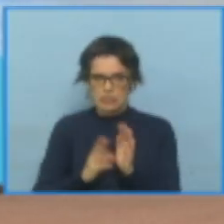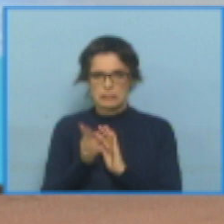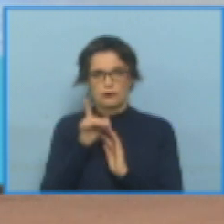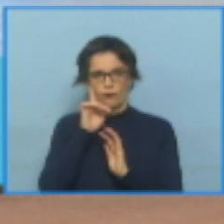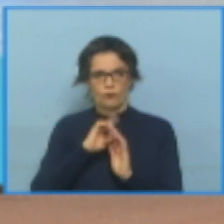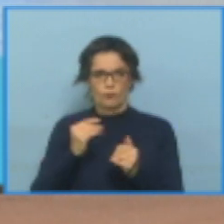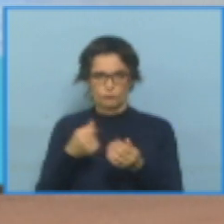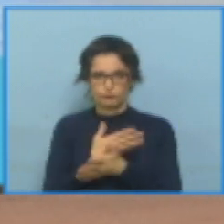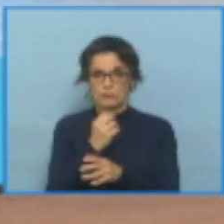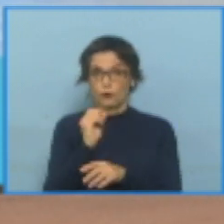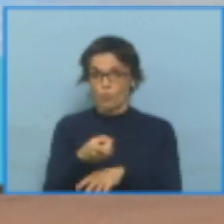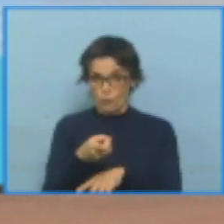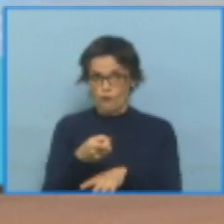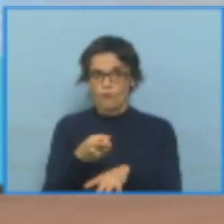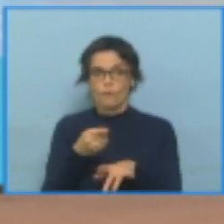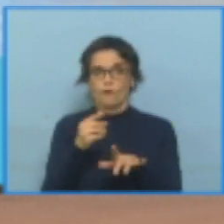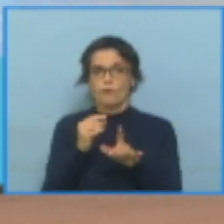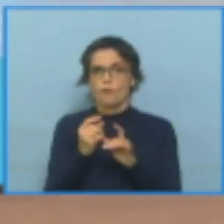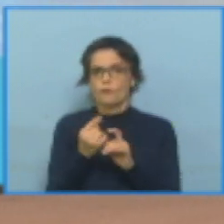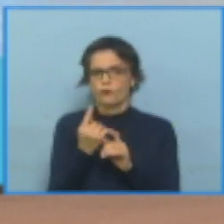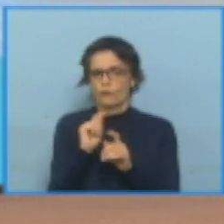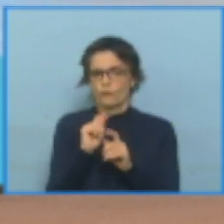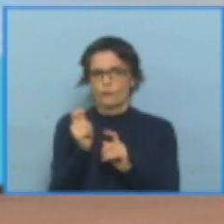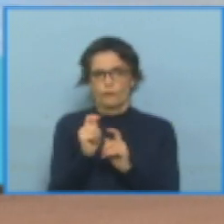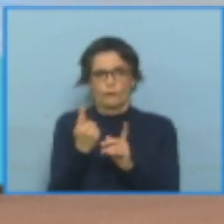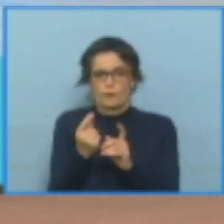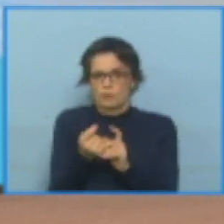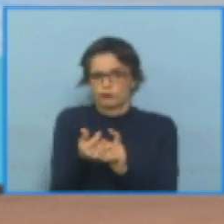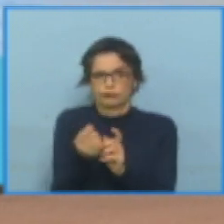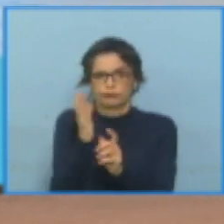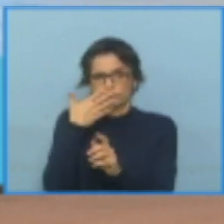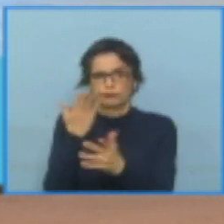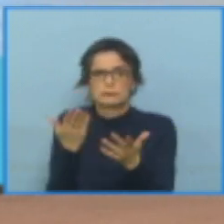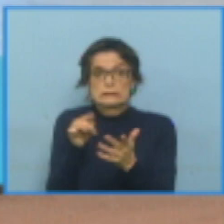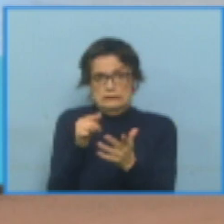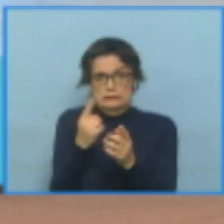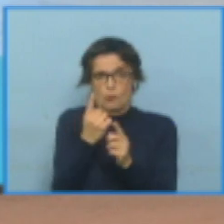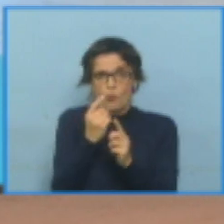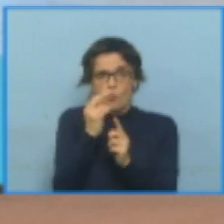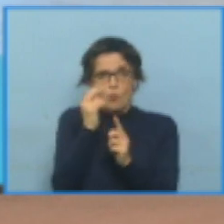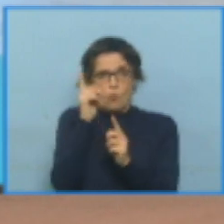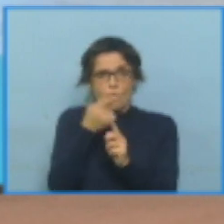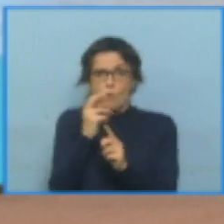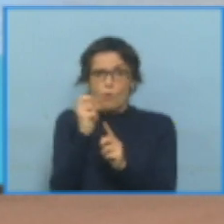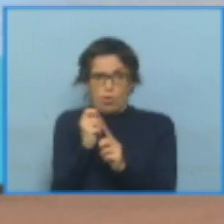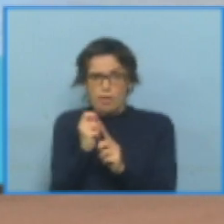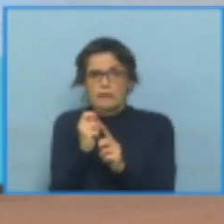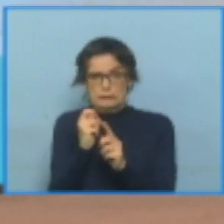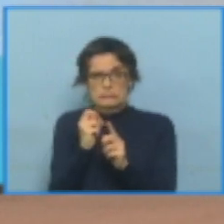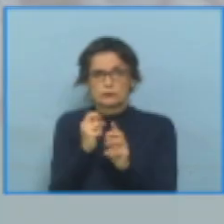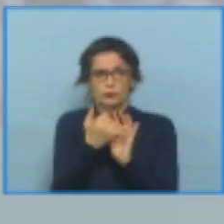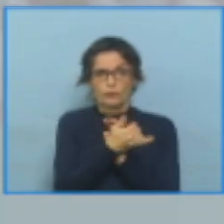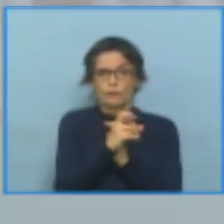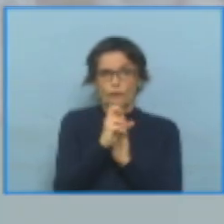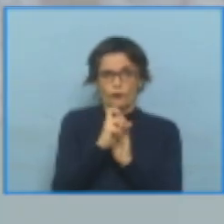de violência doméstica em apenas um mês e poucos dias. Isso é qualquer coisa como um terço, quase um terço dos 28